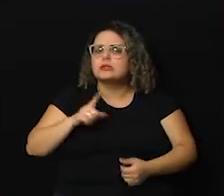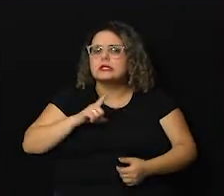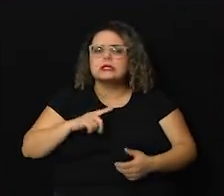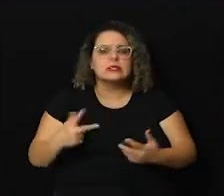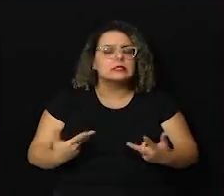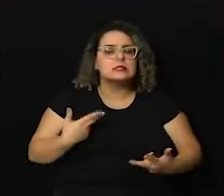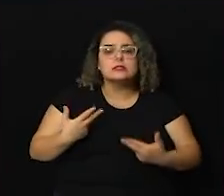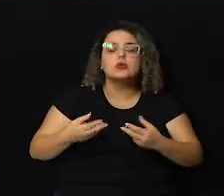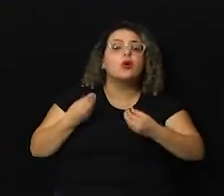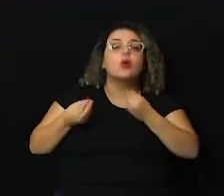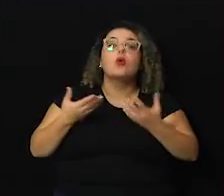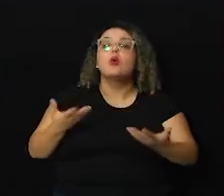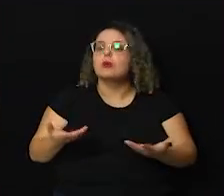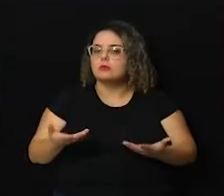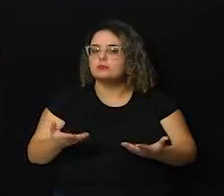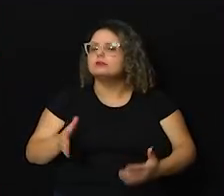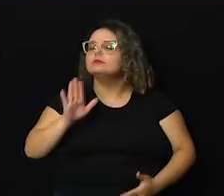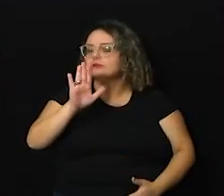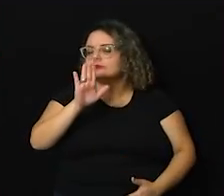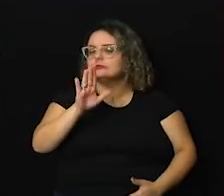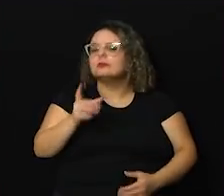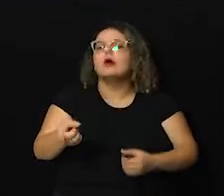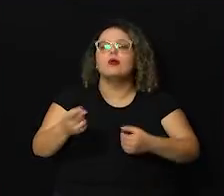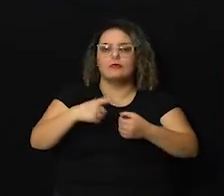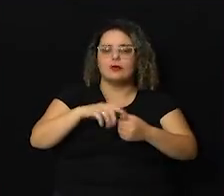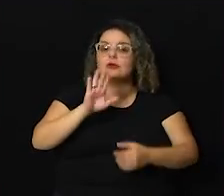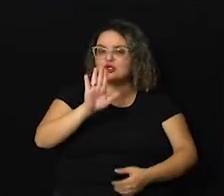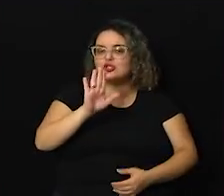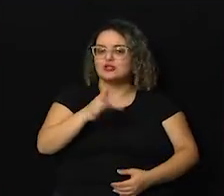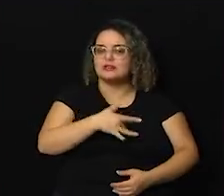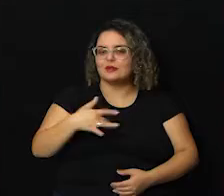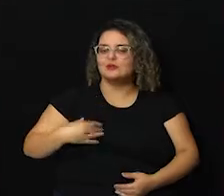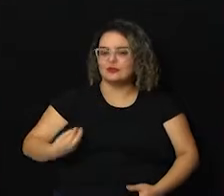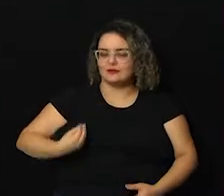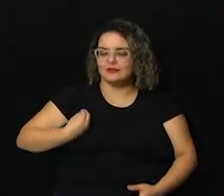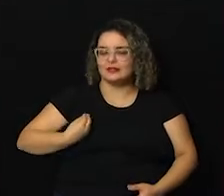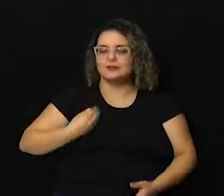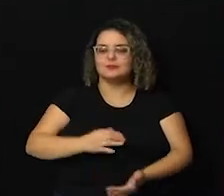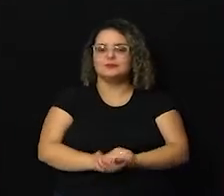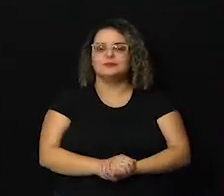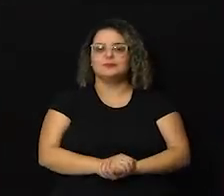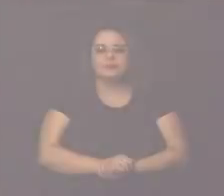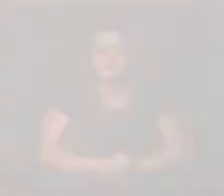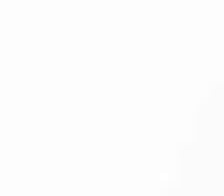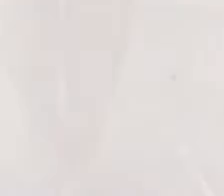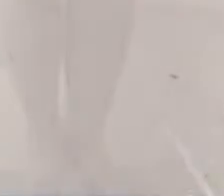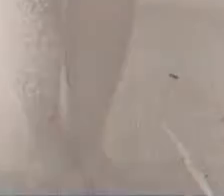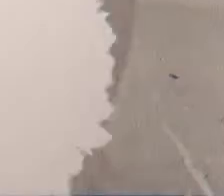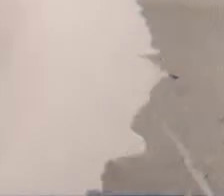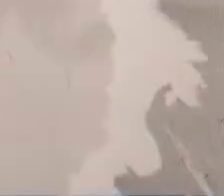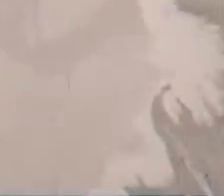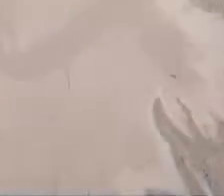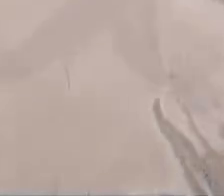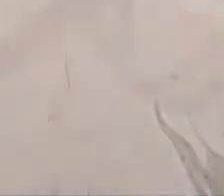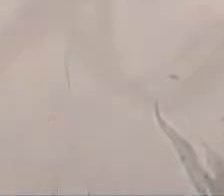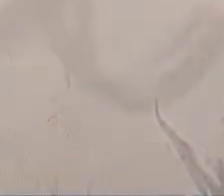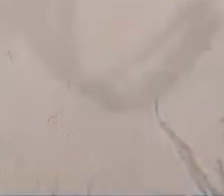cura, existe? Cirurgia, como que é feita? Não sai daí, a gente te conta já já no Saúde é Vida.